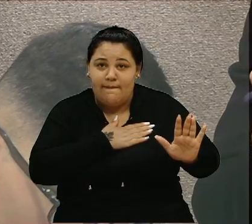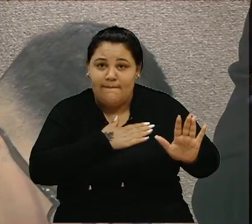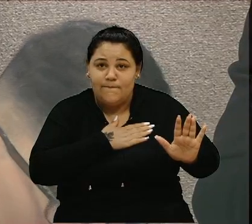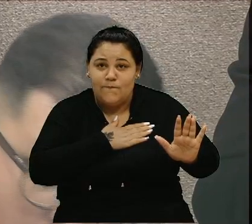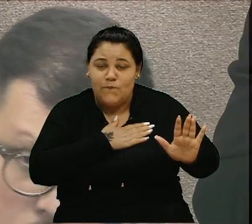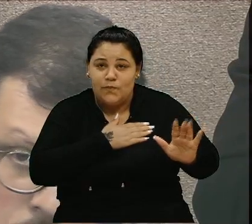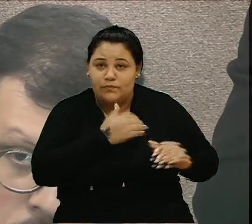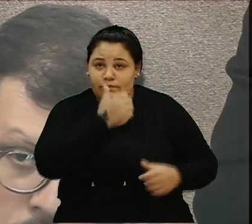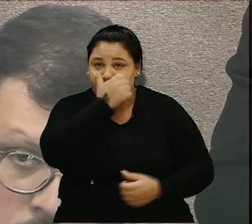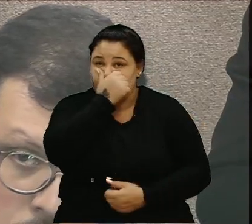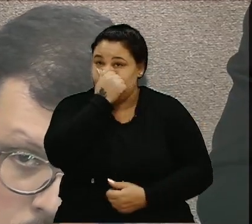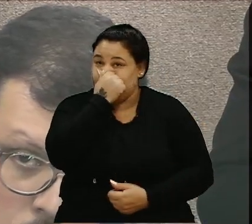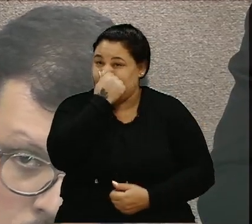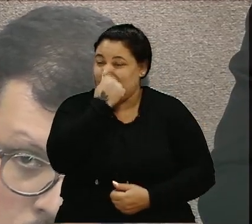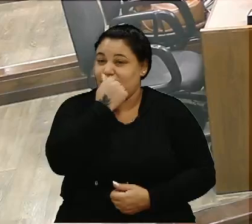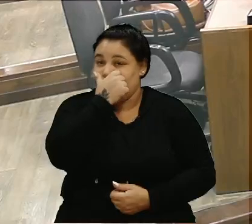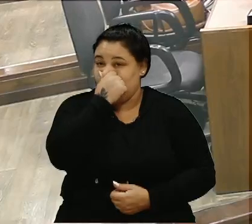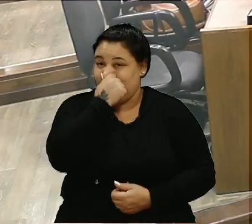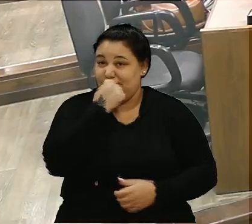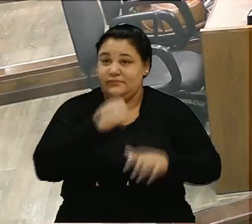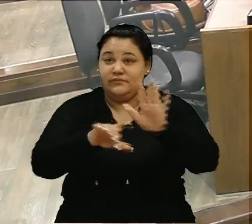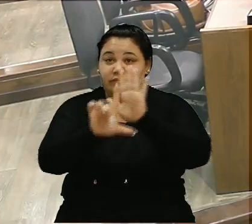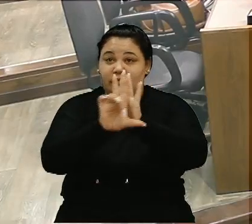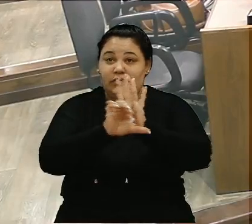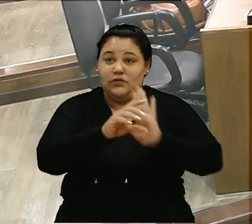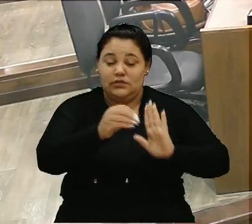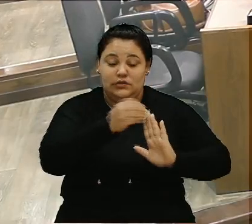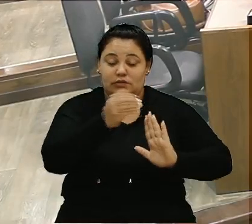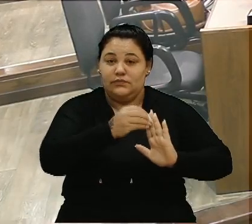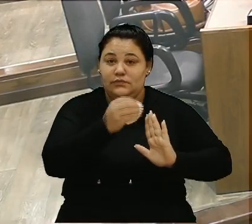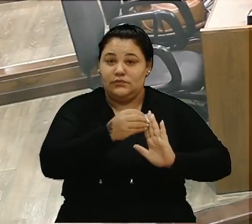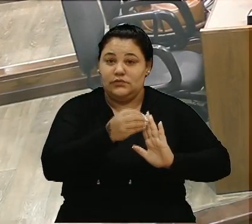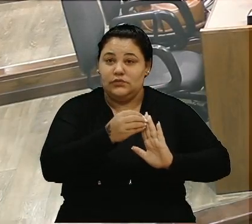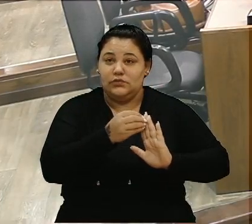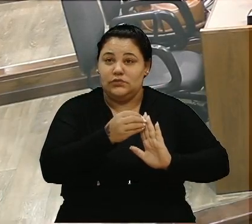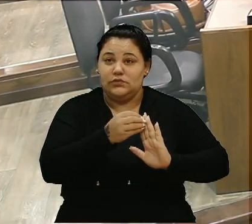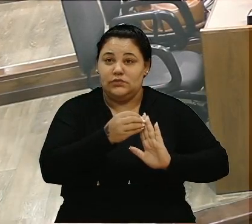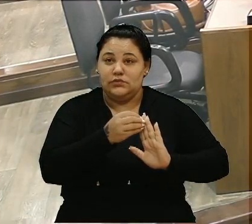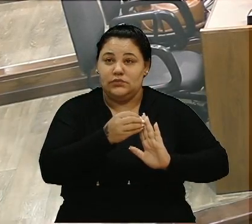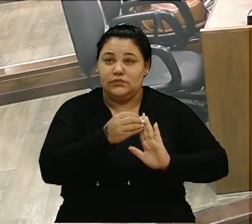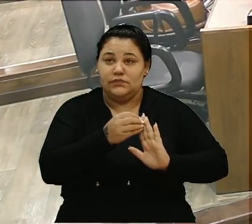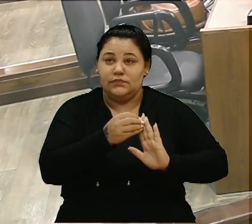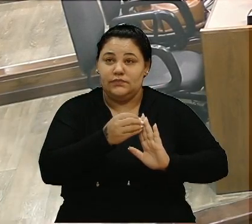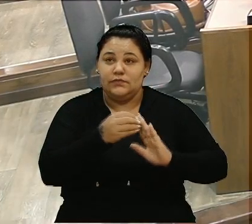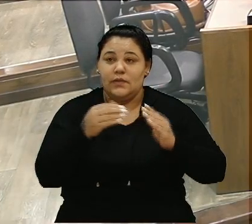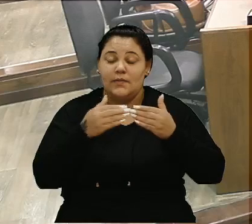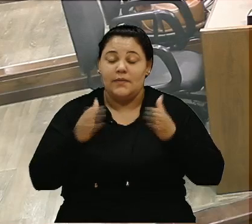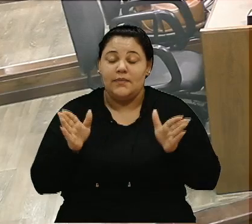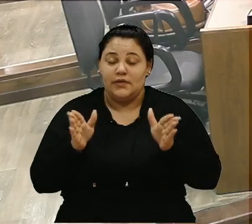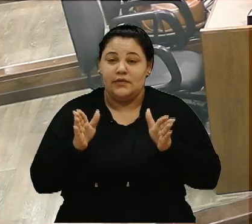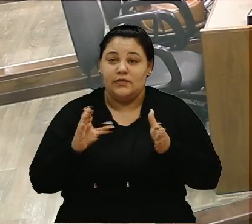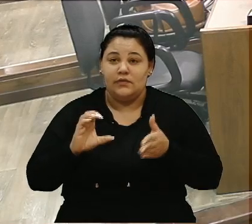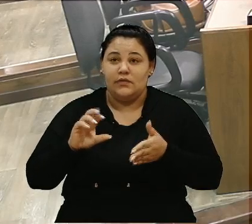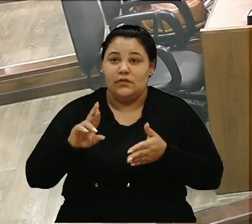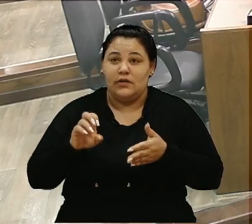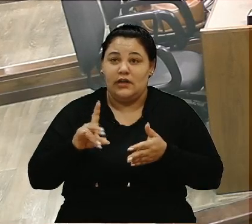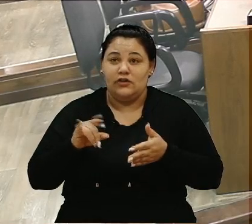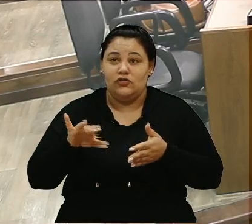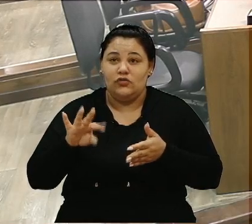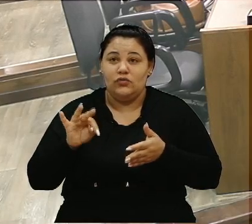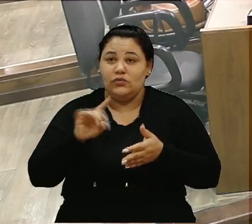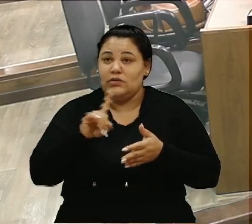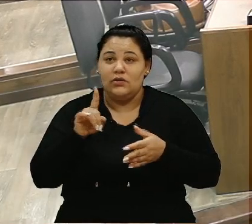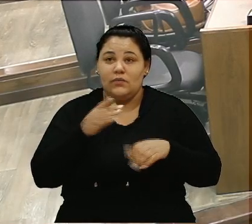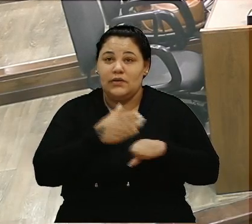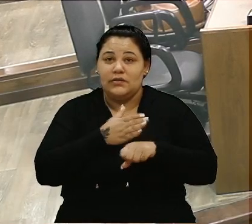Uma parte, vereador. A lei orçamentária já não está no orçamento. Você iniciou falando que não está no orçamento. É justamente está abrindo crédito especial da lei orçamentária, justamente por isso que não está no orçamento. Não, mas